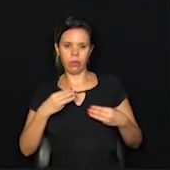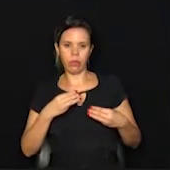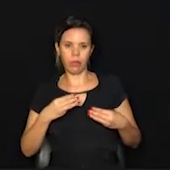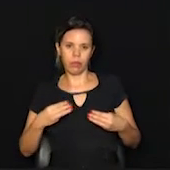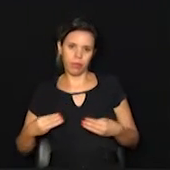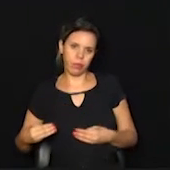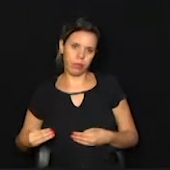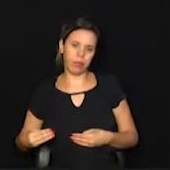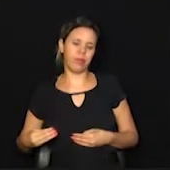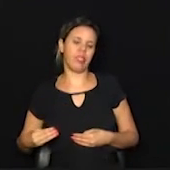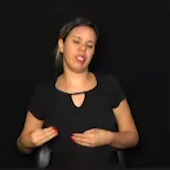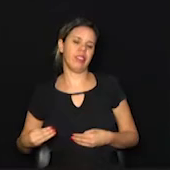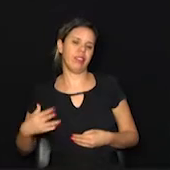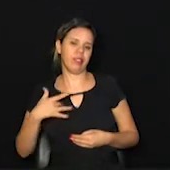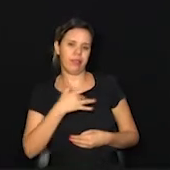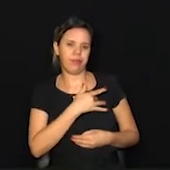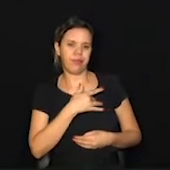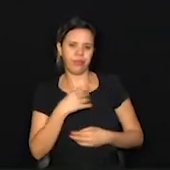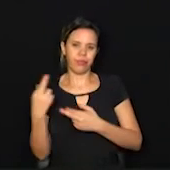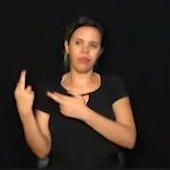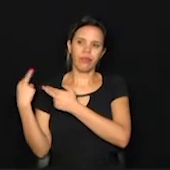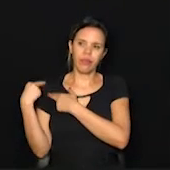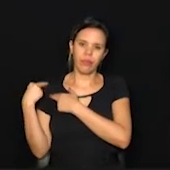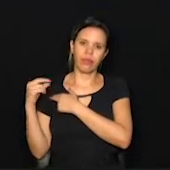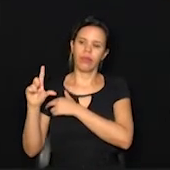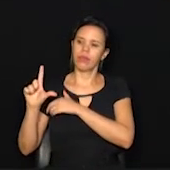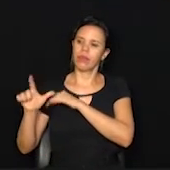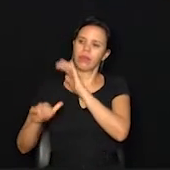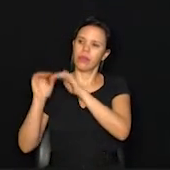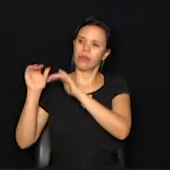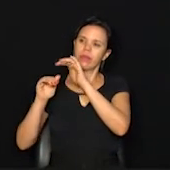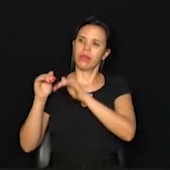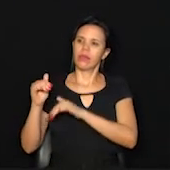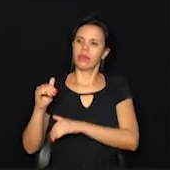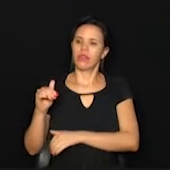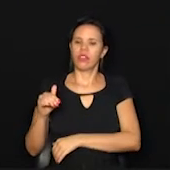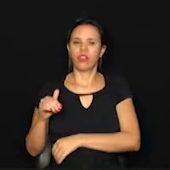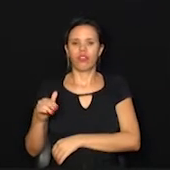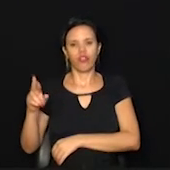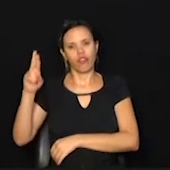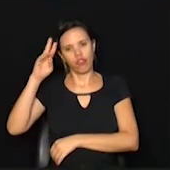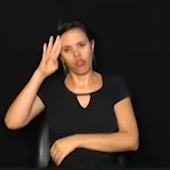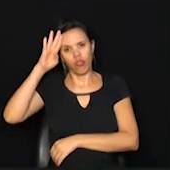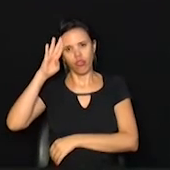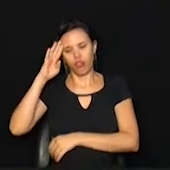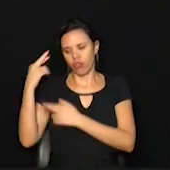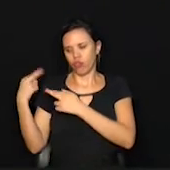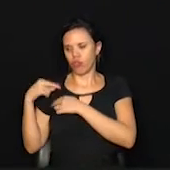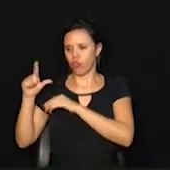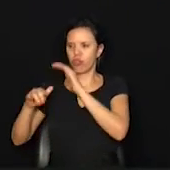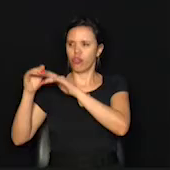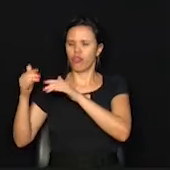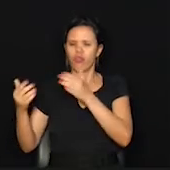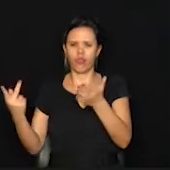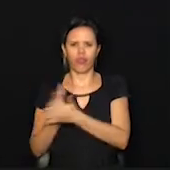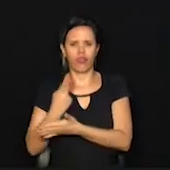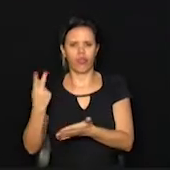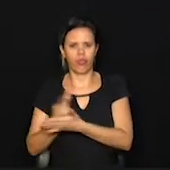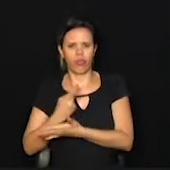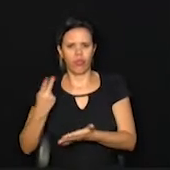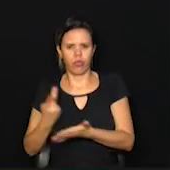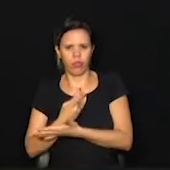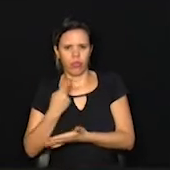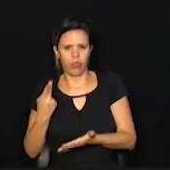general brasileiro é responsável pela logística como é que pode um general responsável pela logística cometer erros